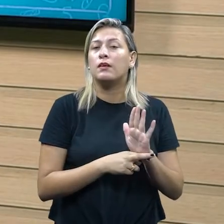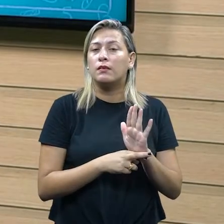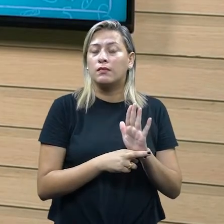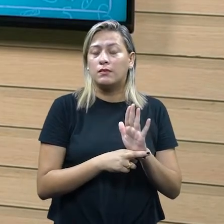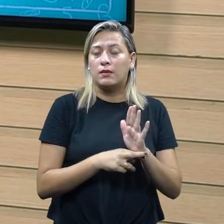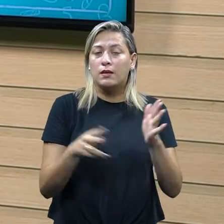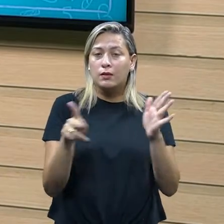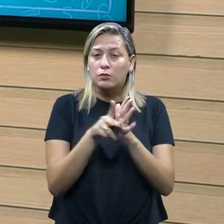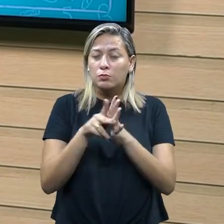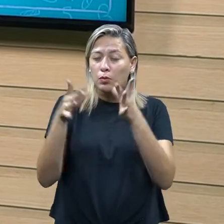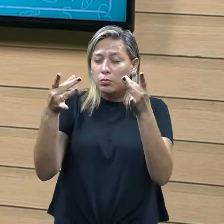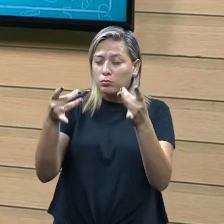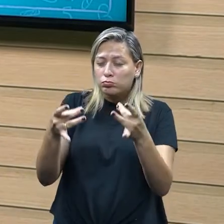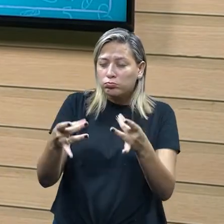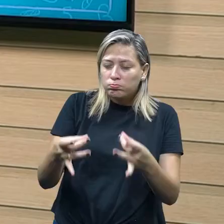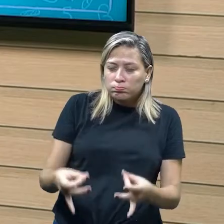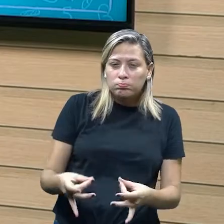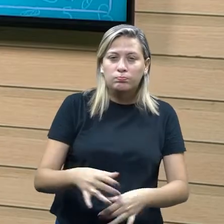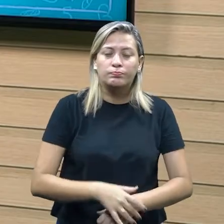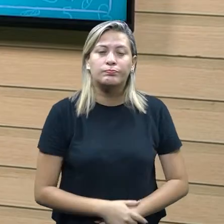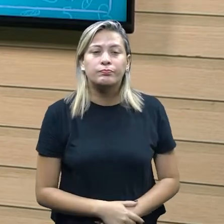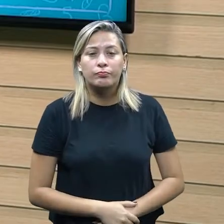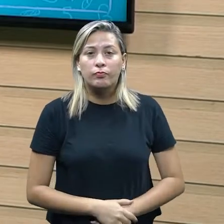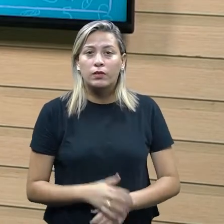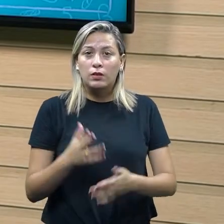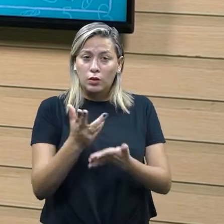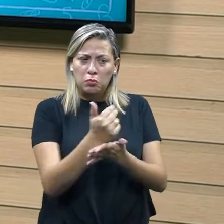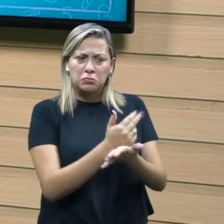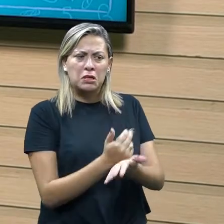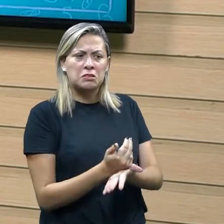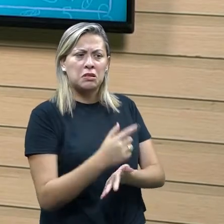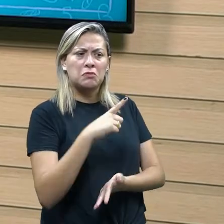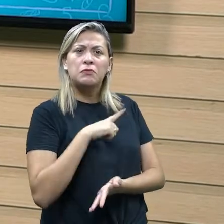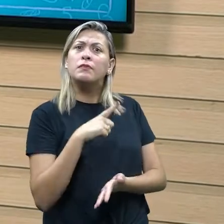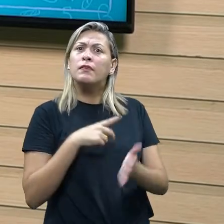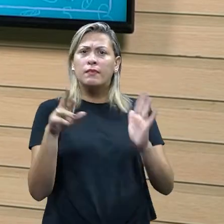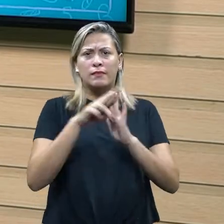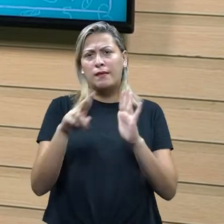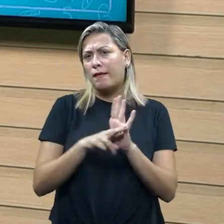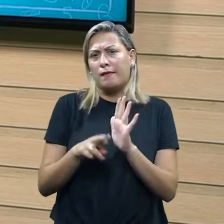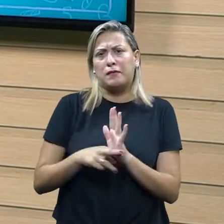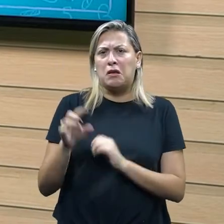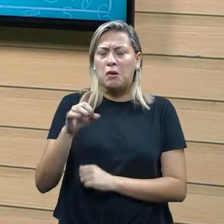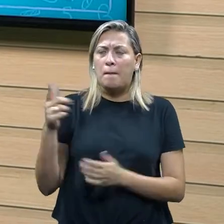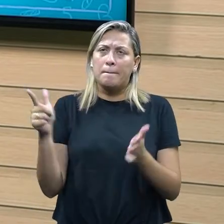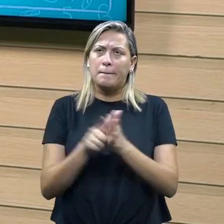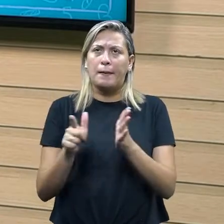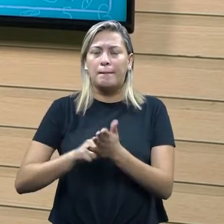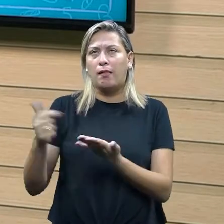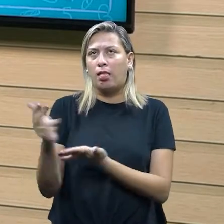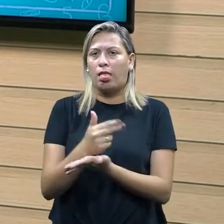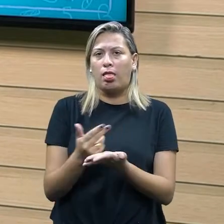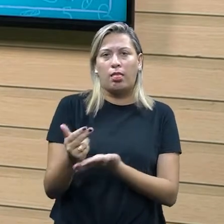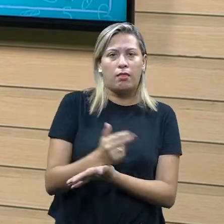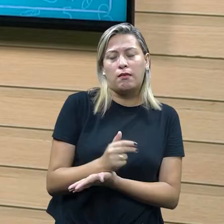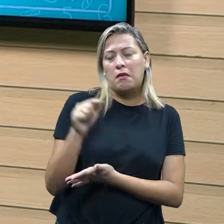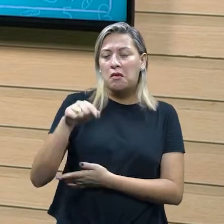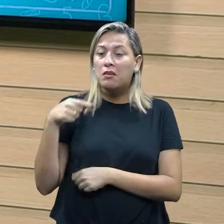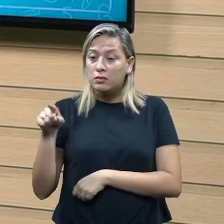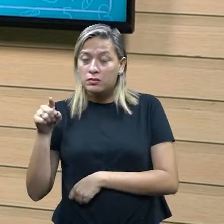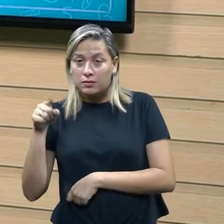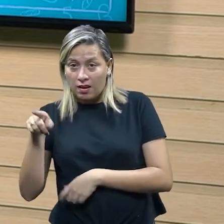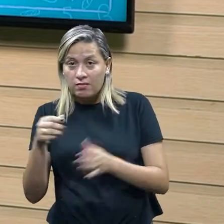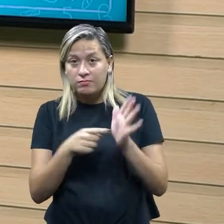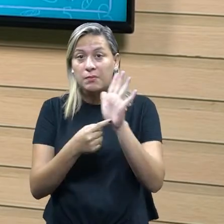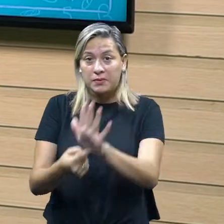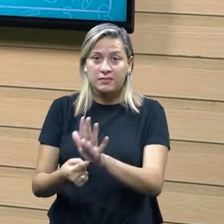está falando de um desenho que ele tem toda uma norma, não é simplesmente você chegar, pegar uma folha e começar a desenhar e dizer, ó, é esse daqui,